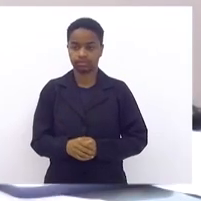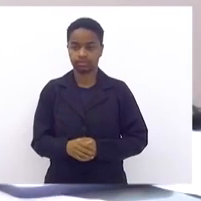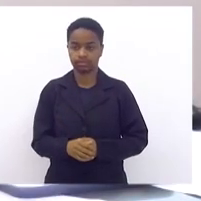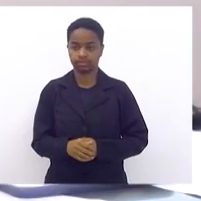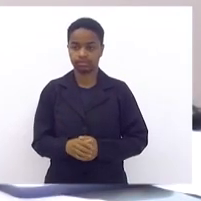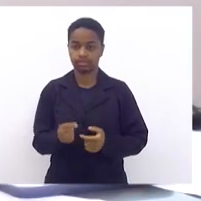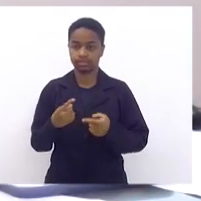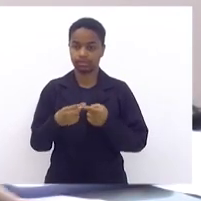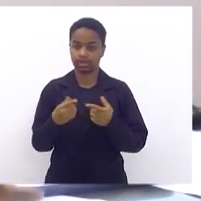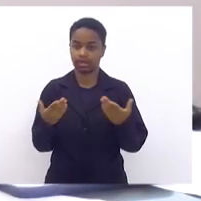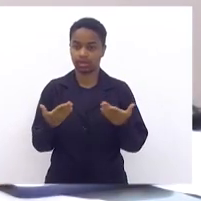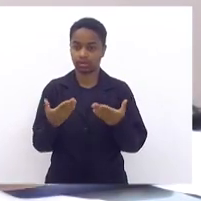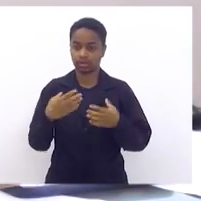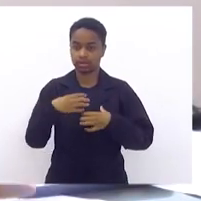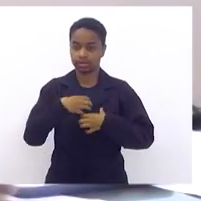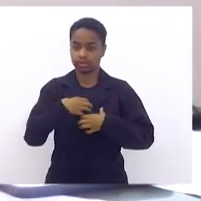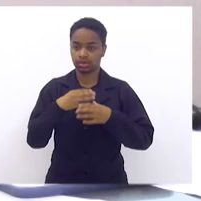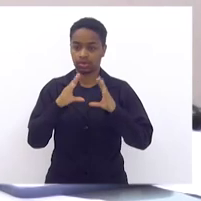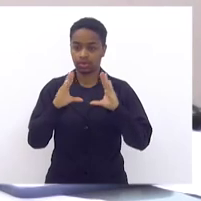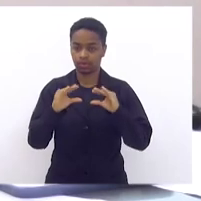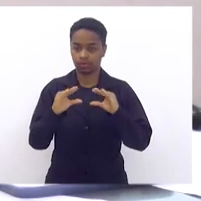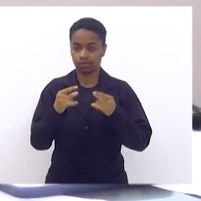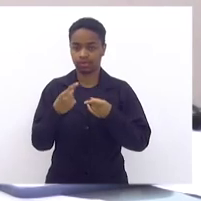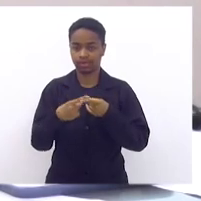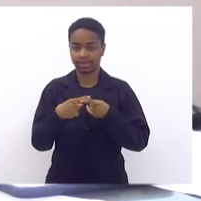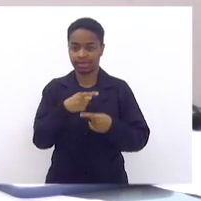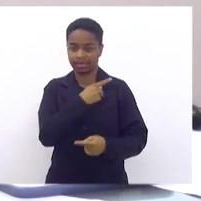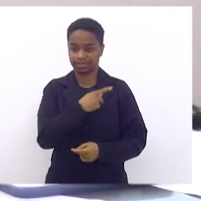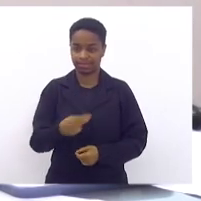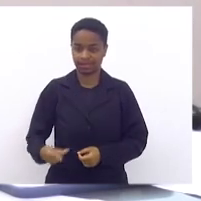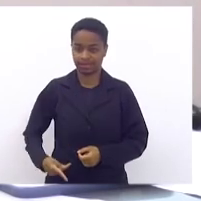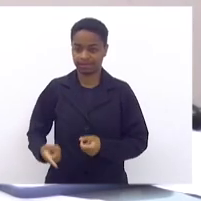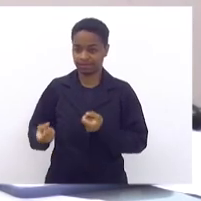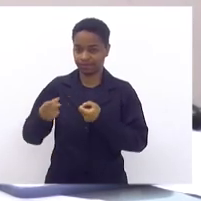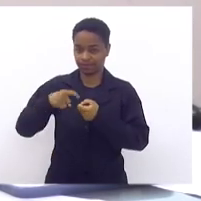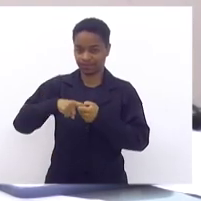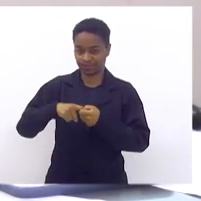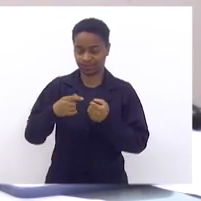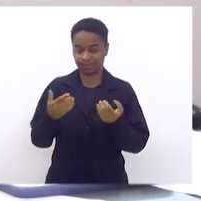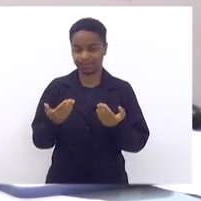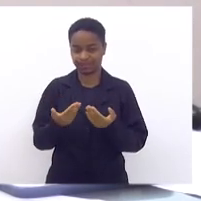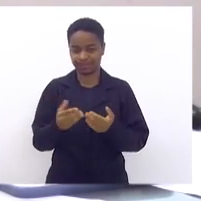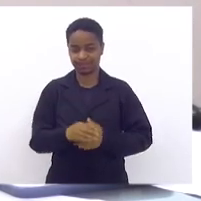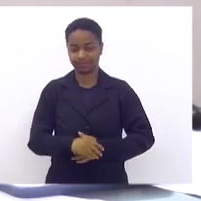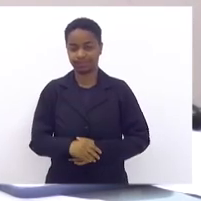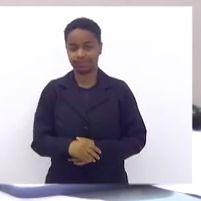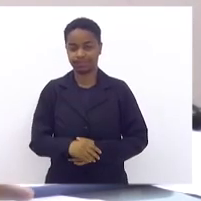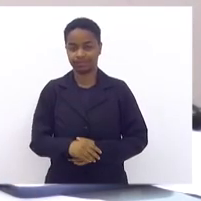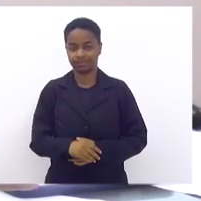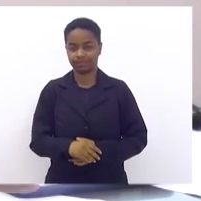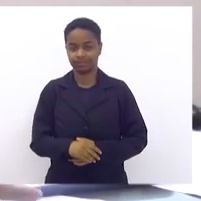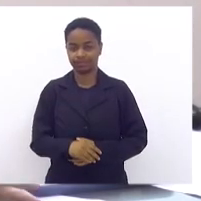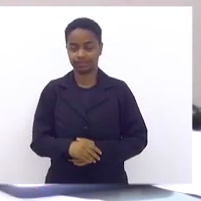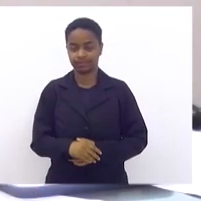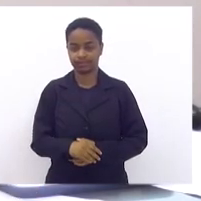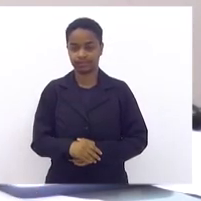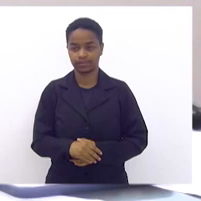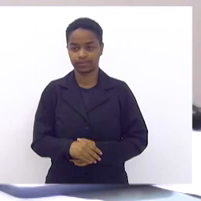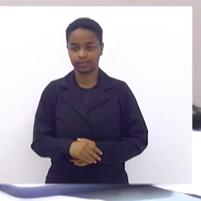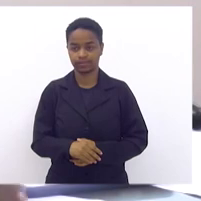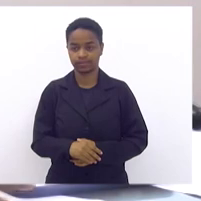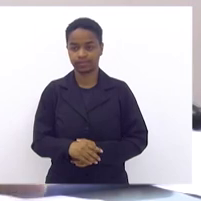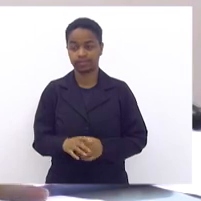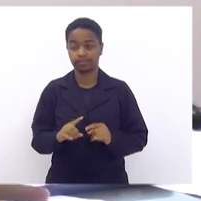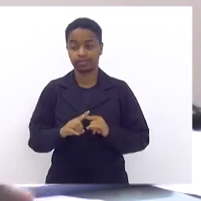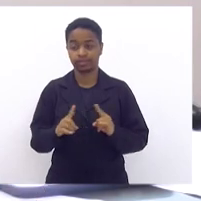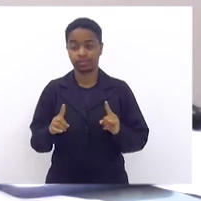mais confortável, porque a presidente está conduzindo os trabalhos, mas eu tenho uma